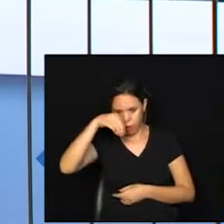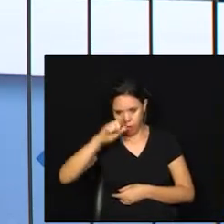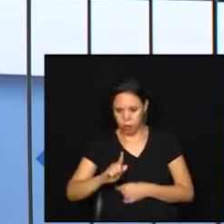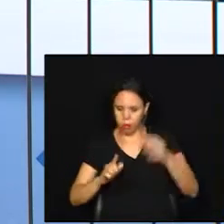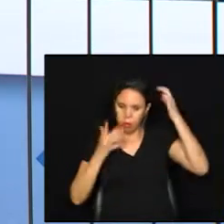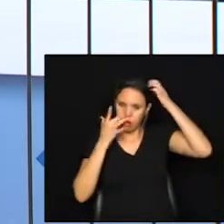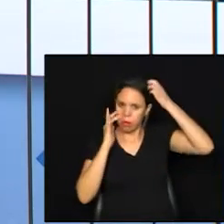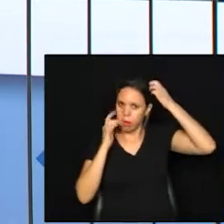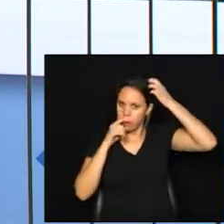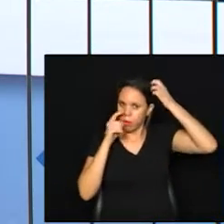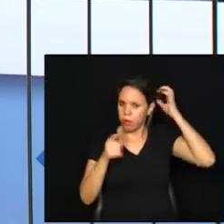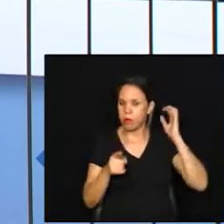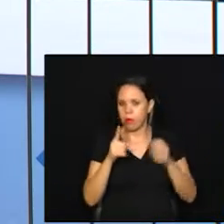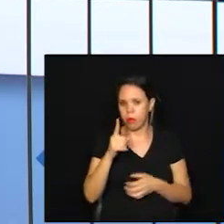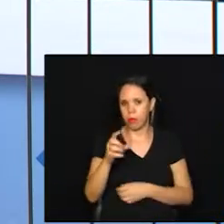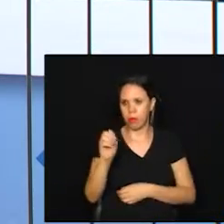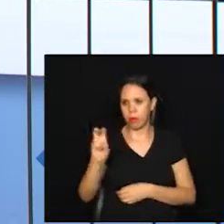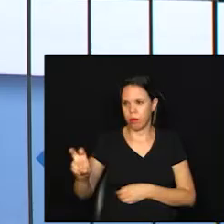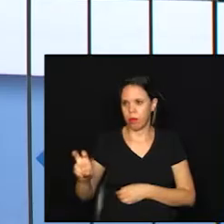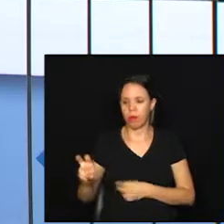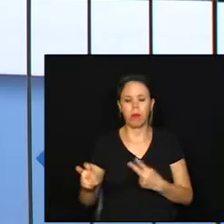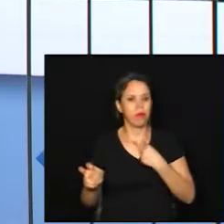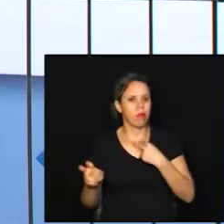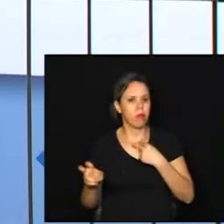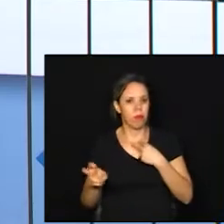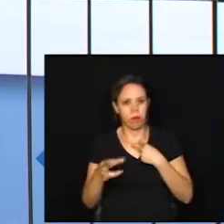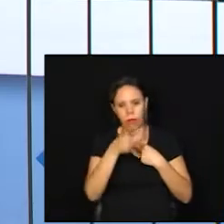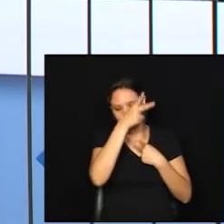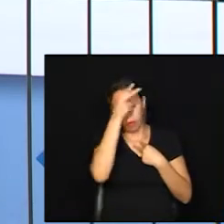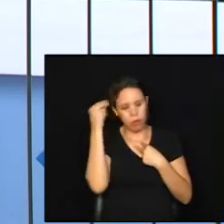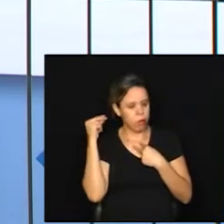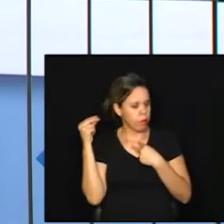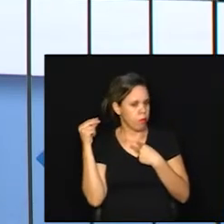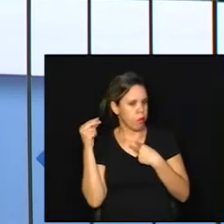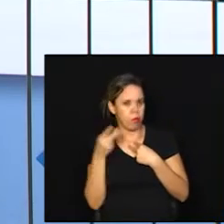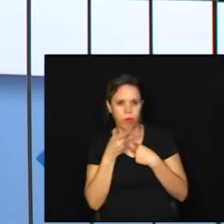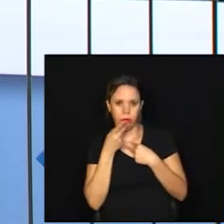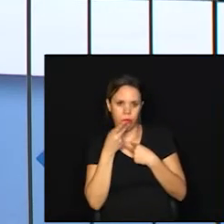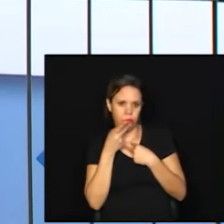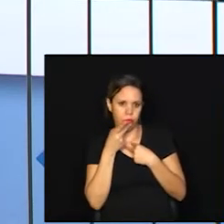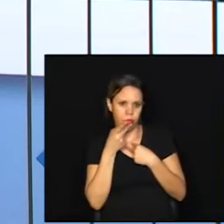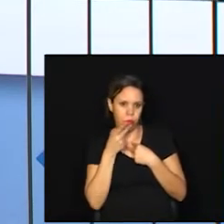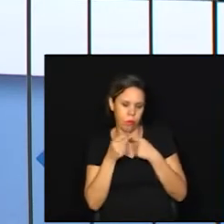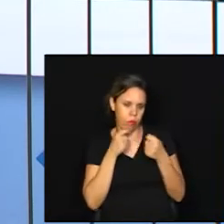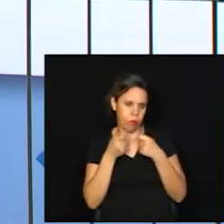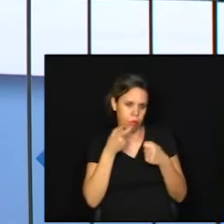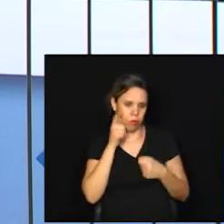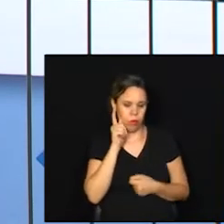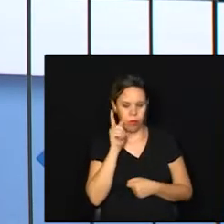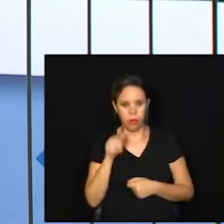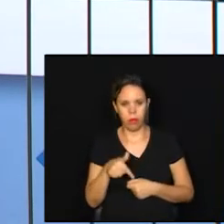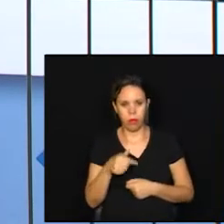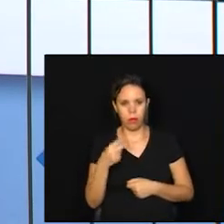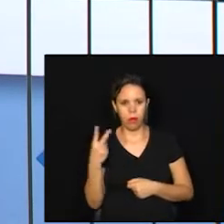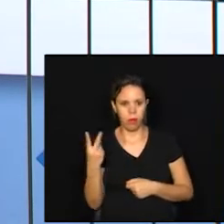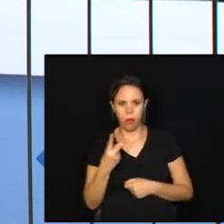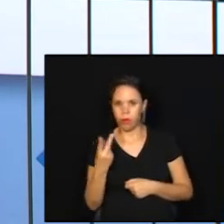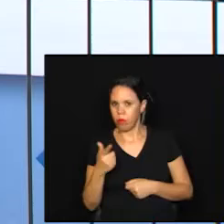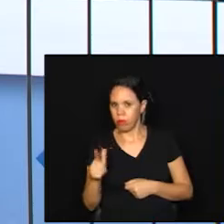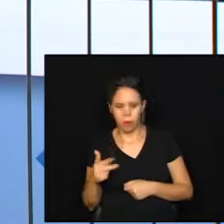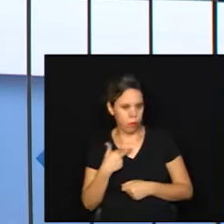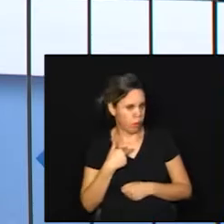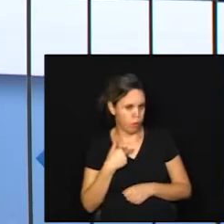Verde, 105 ocupados. E o prefeito, inclusive, mencionou na coletiva que esses dois que não